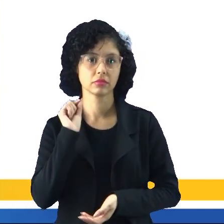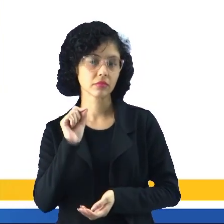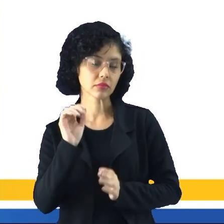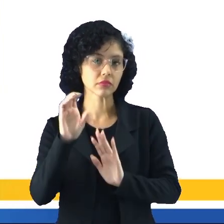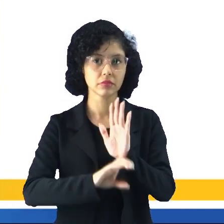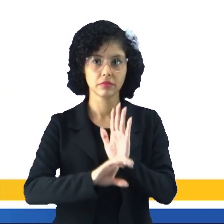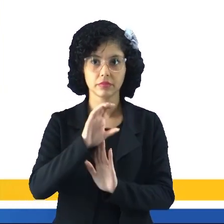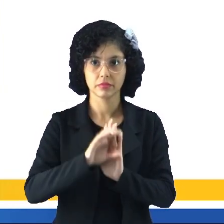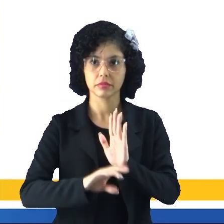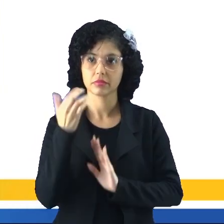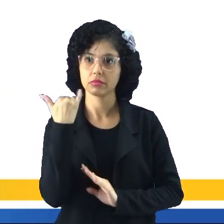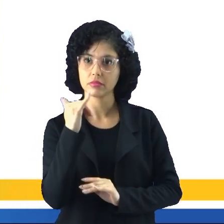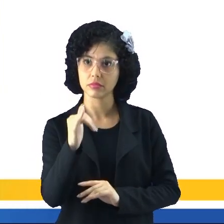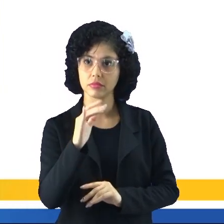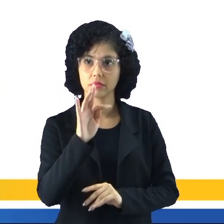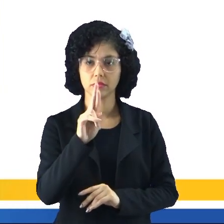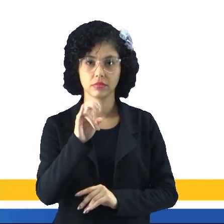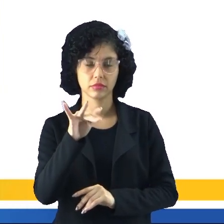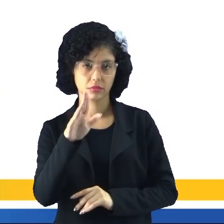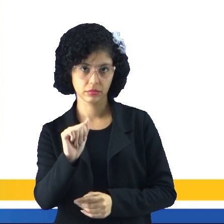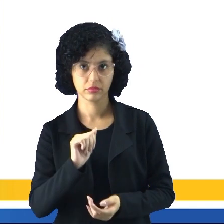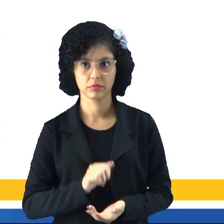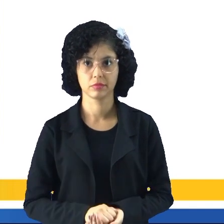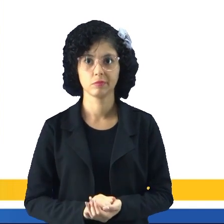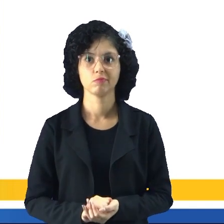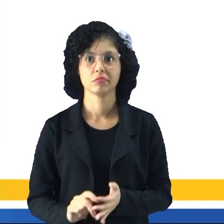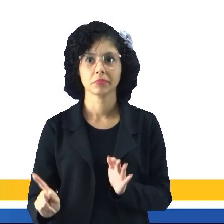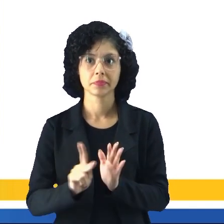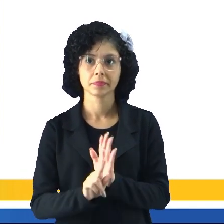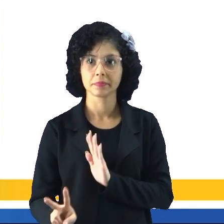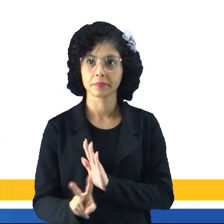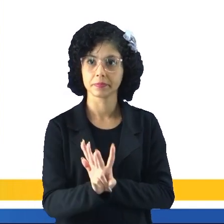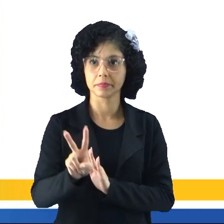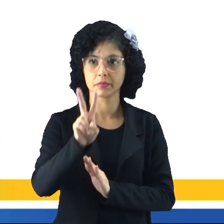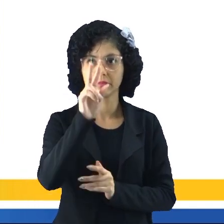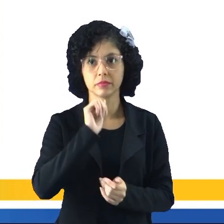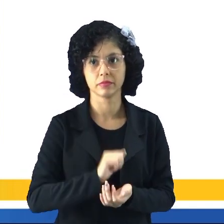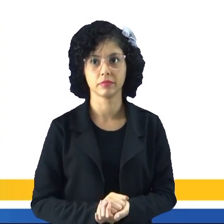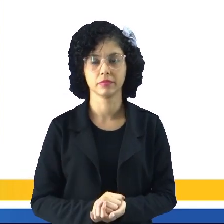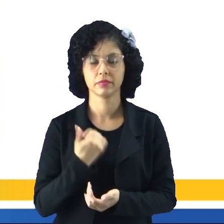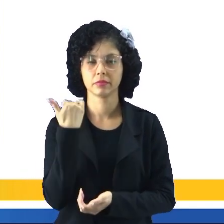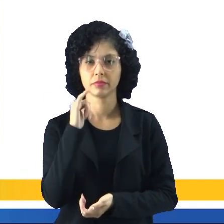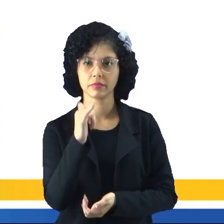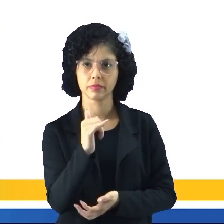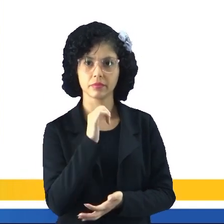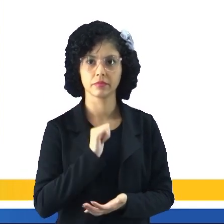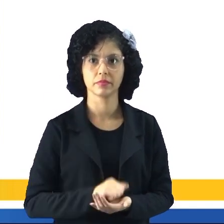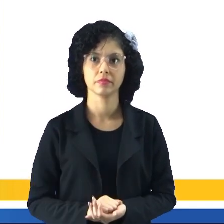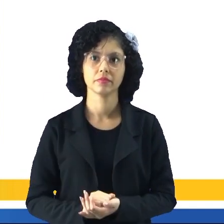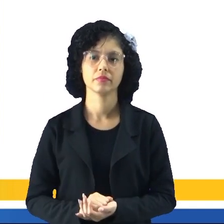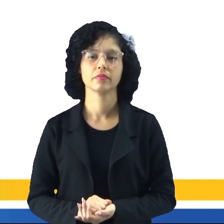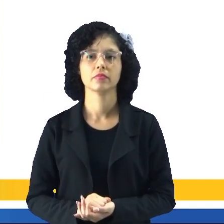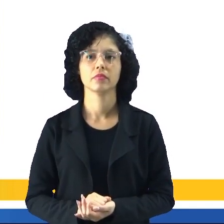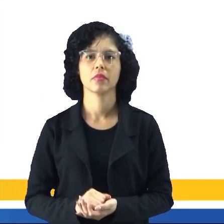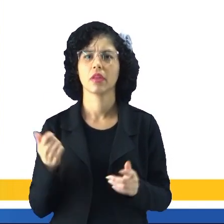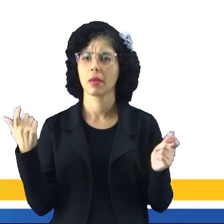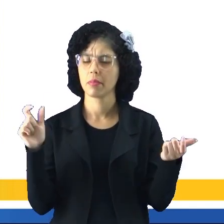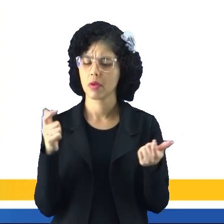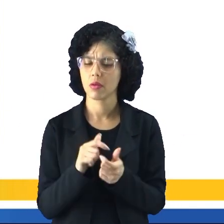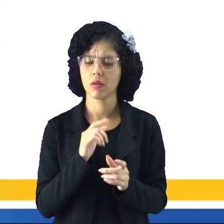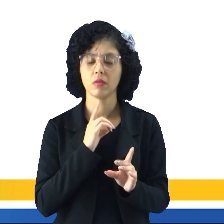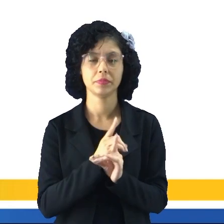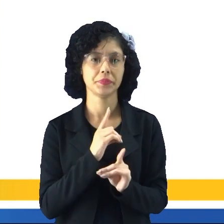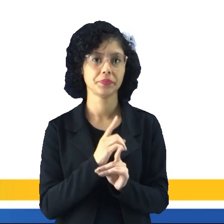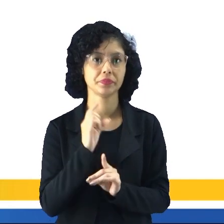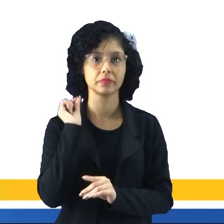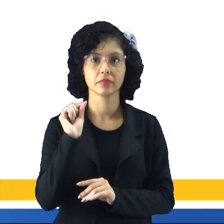ver o conceito de carga elétrica elementar, que é justamente o valor, né, da carga elétrica, que é a menor quantidade